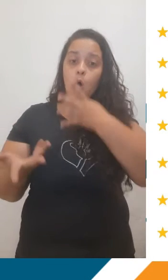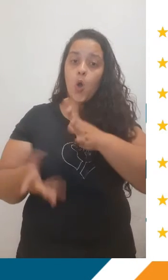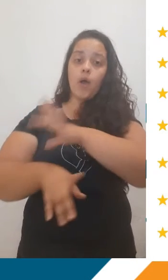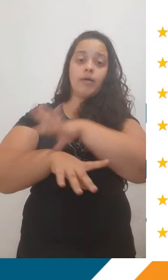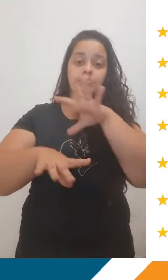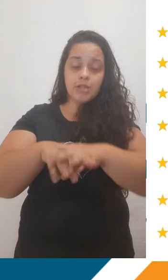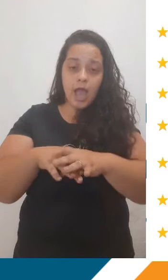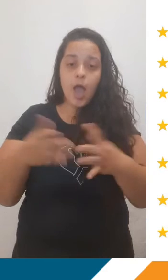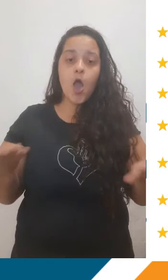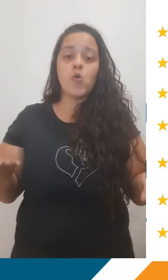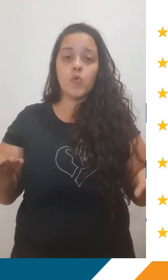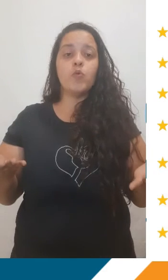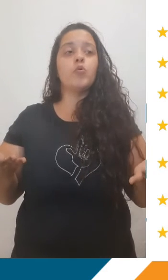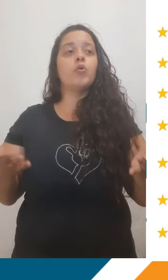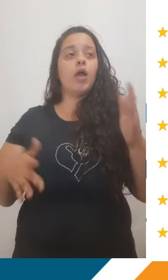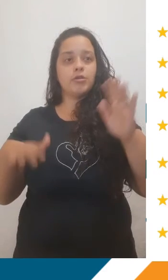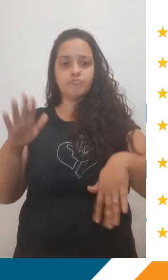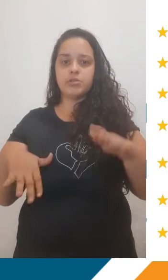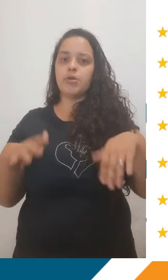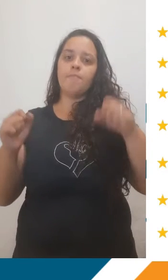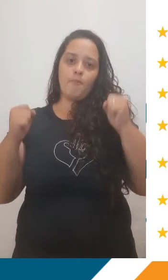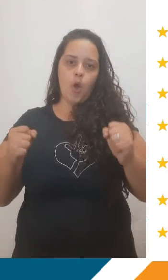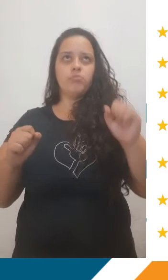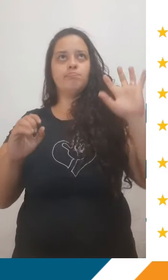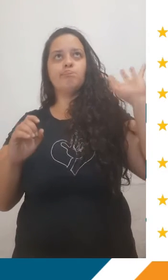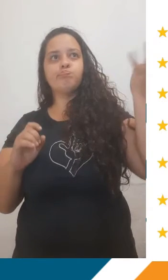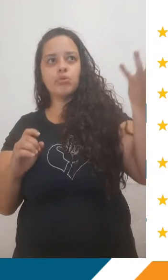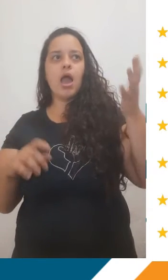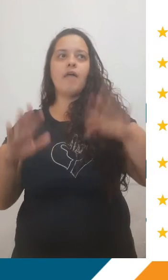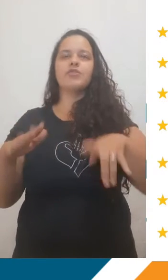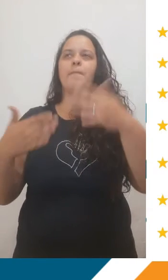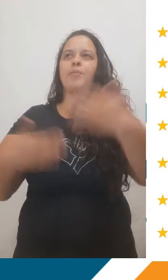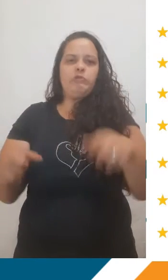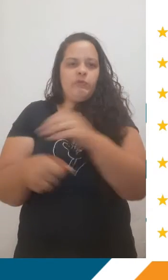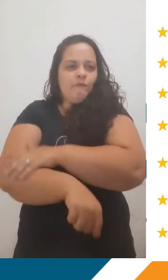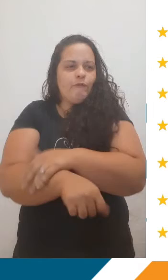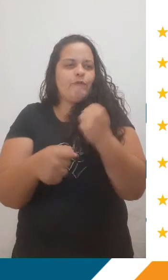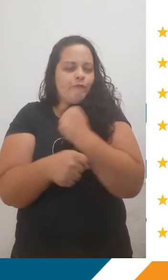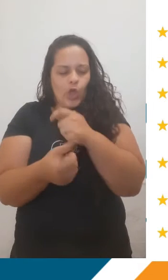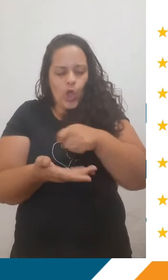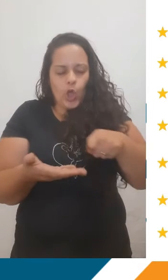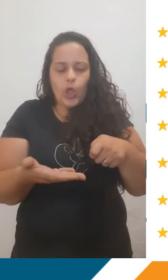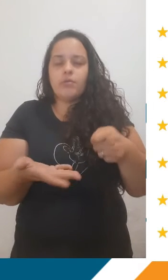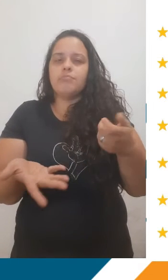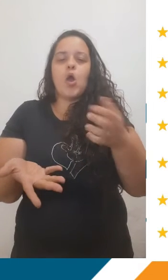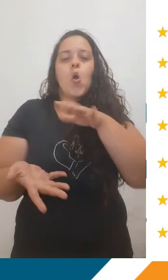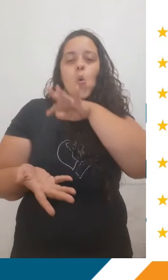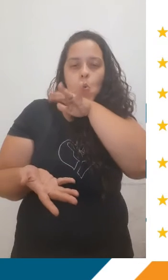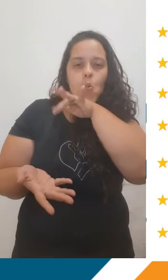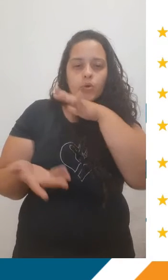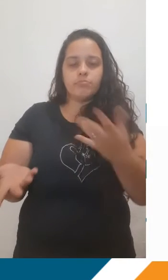estava gelado, né? Então é bom você levar um casaquinho, porque na hora da prova você não pode ficar muito desconfortável, nem sentindo calor demais, nem sentindo